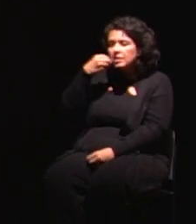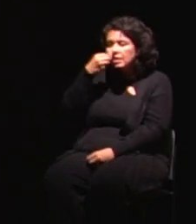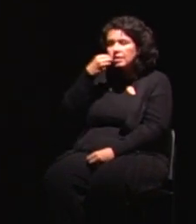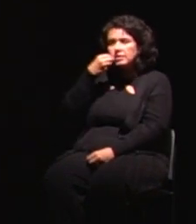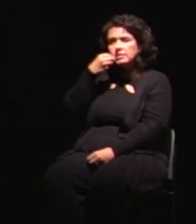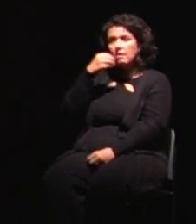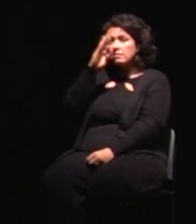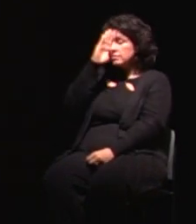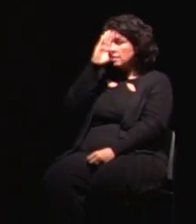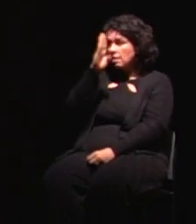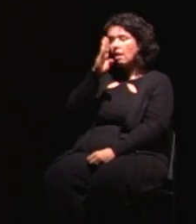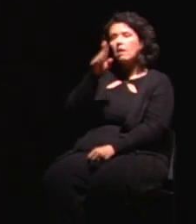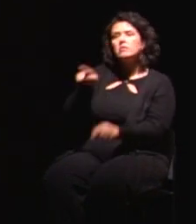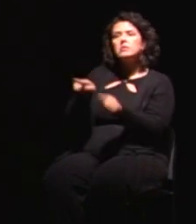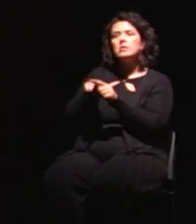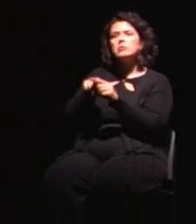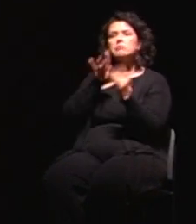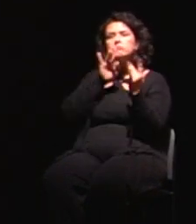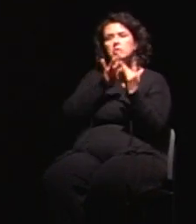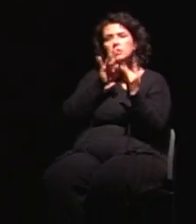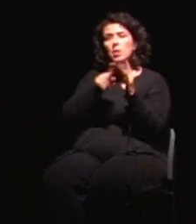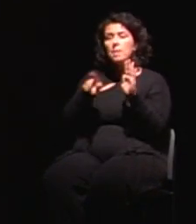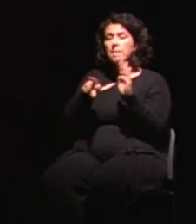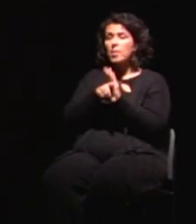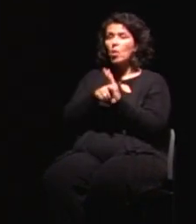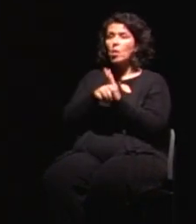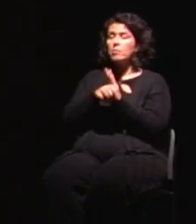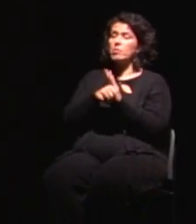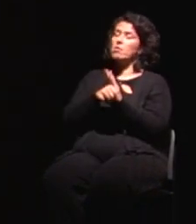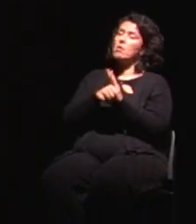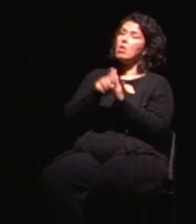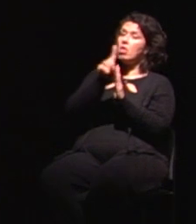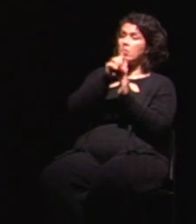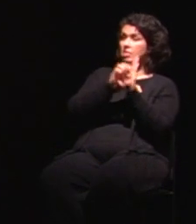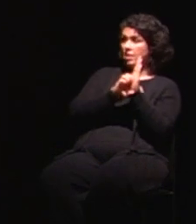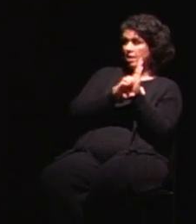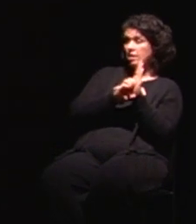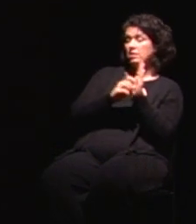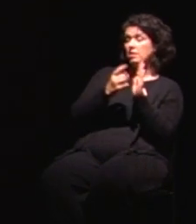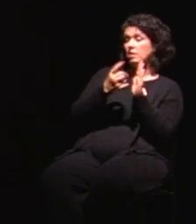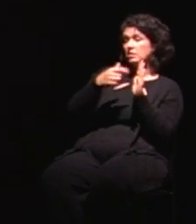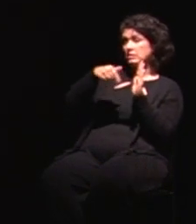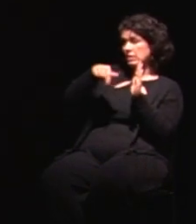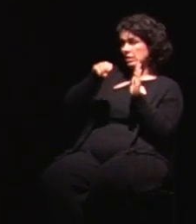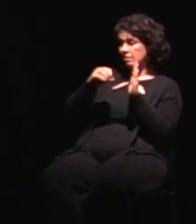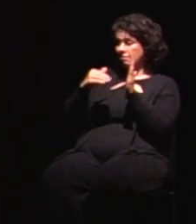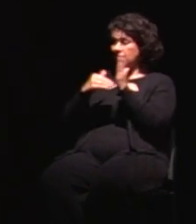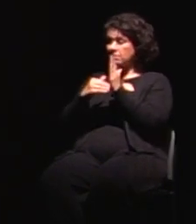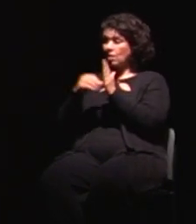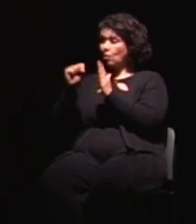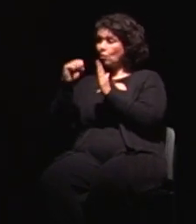muito estreitos, dos anos 70 aos anos 80, com a Estefânia Abril.